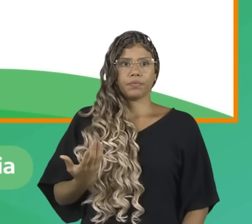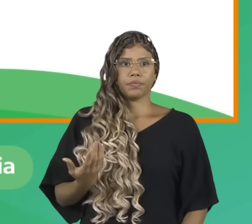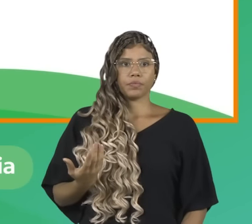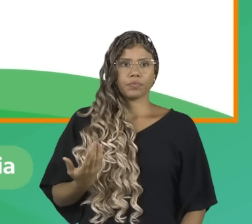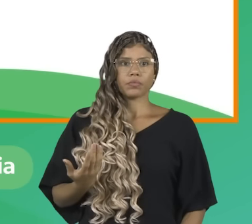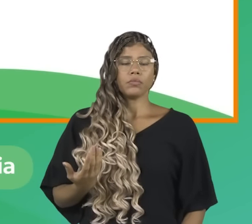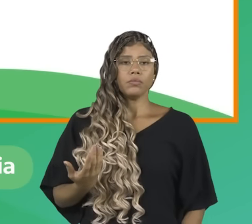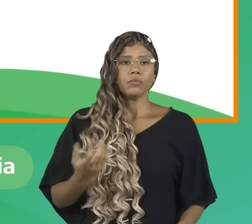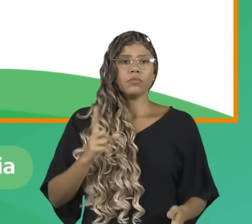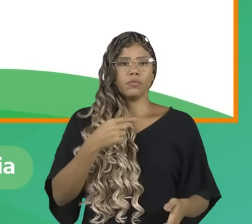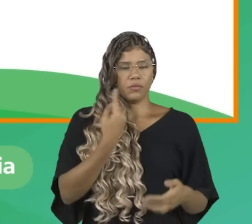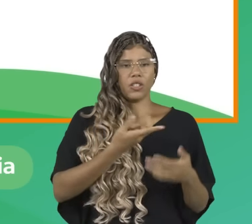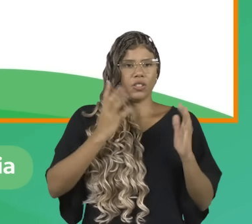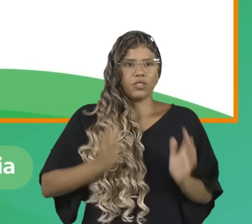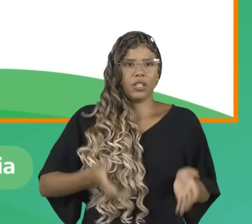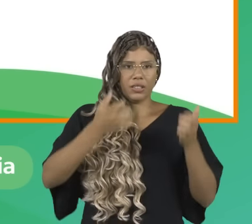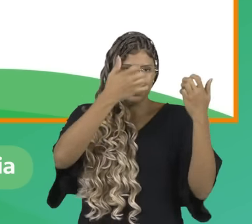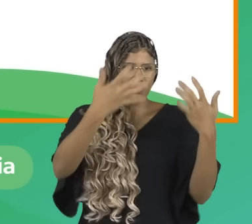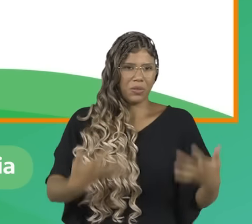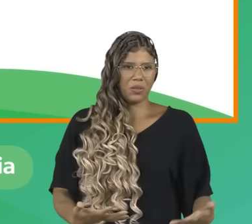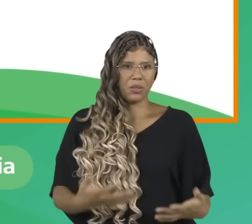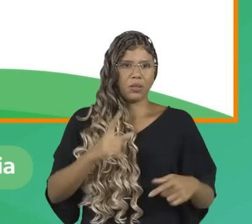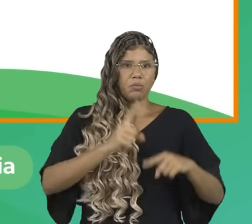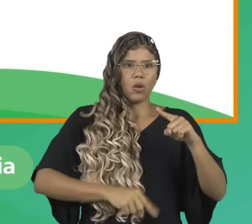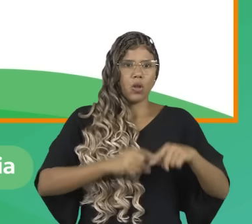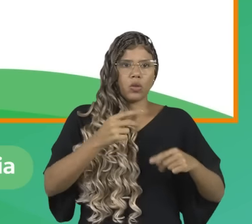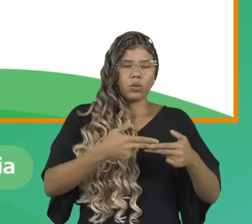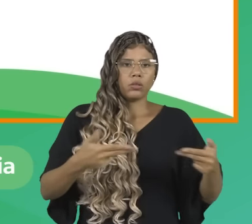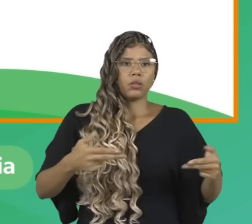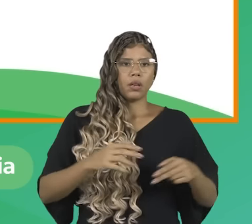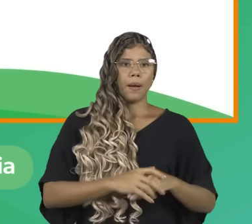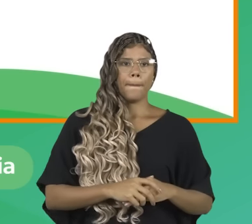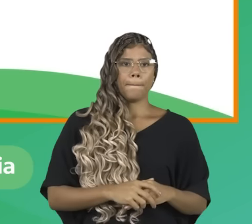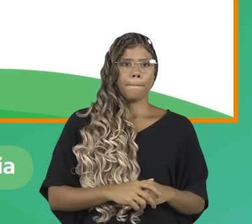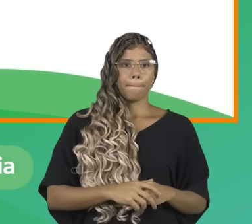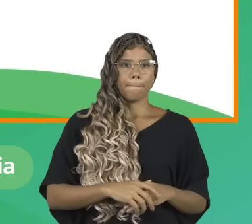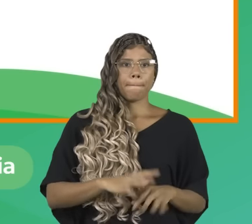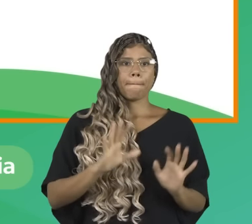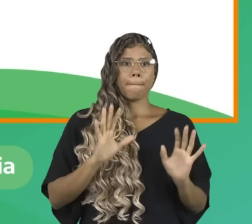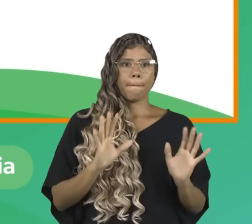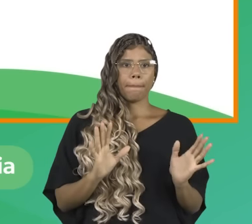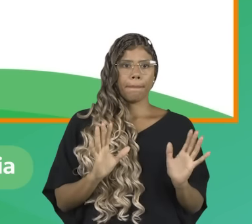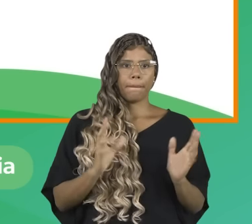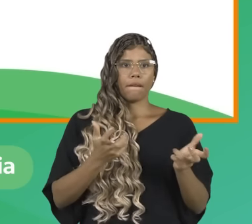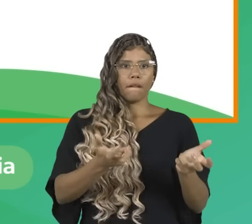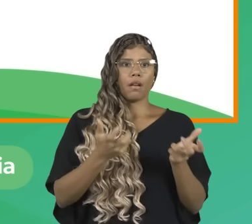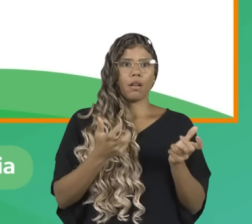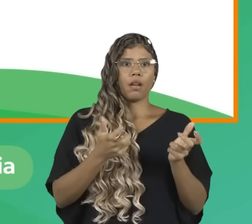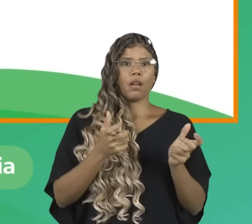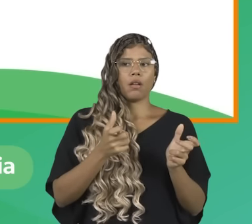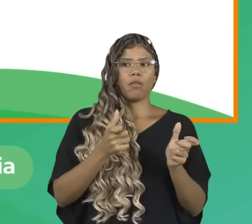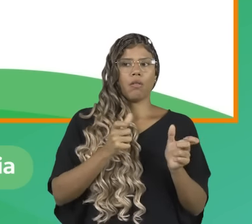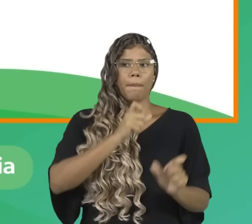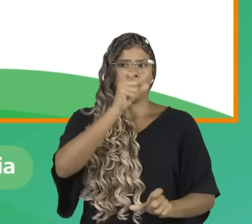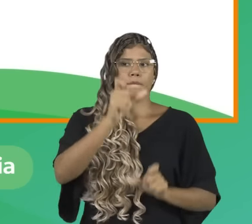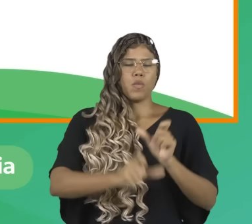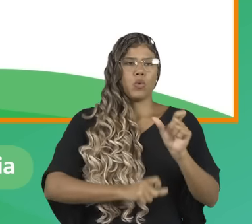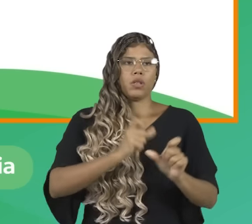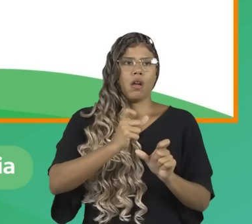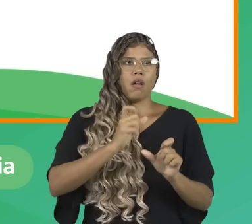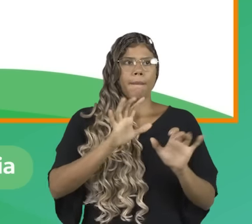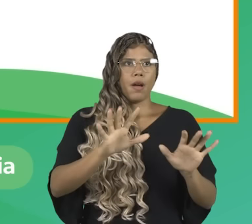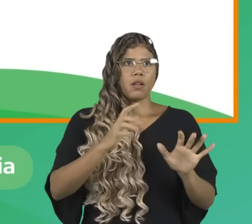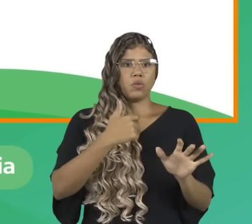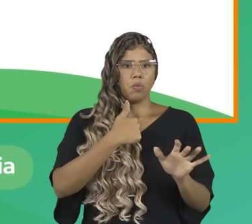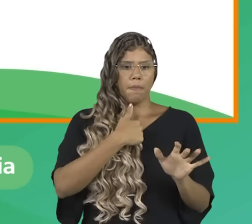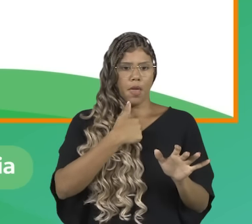obsolescência. Você tem uma coisa que lhe atende à função, mas você quer mudar porque mudou a forma. Por quê? Qual seria a